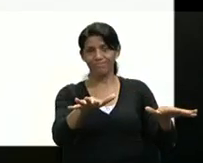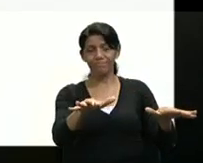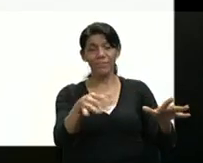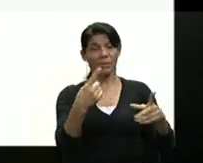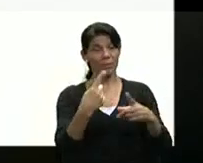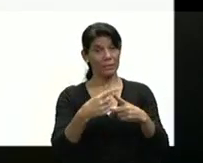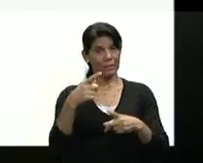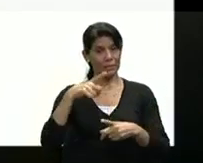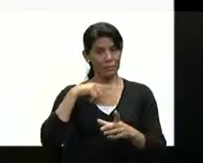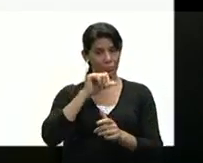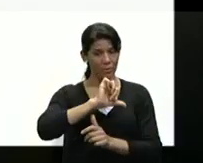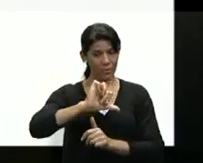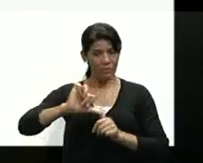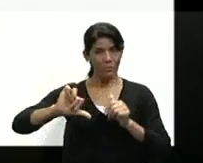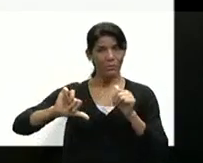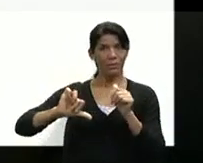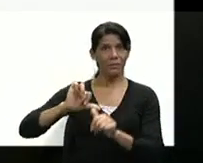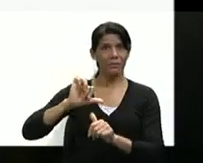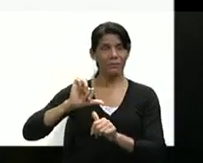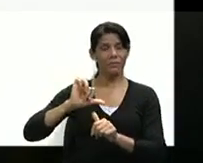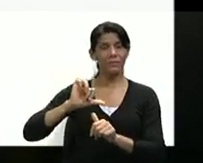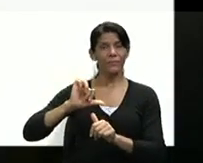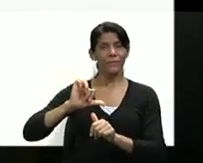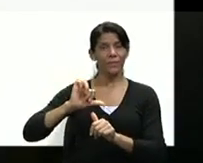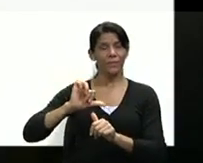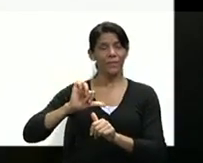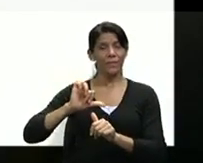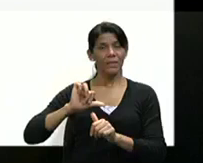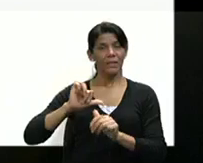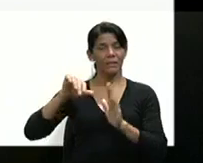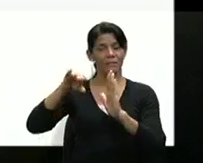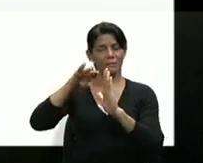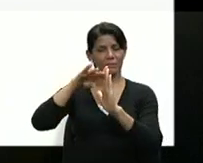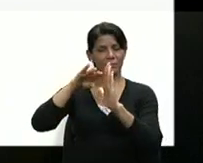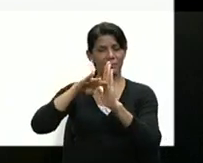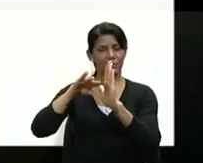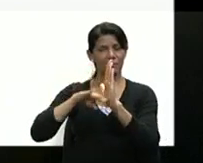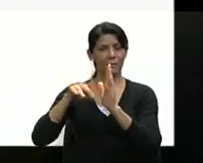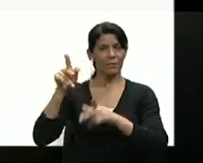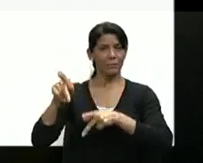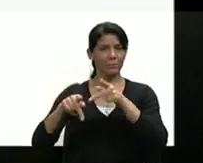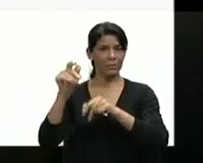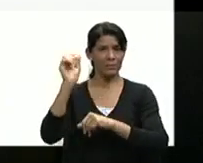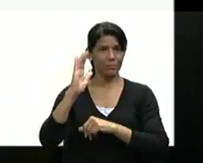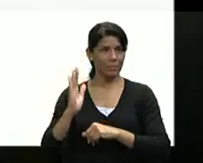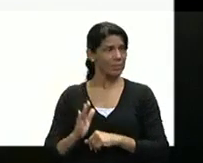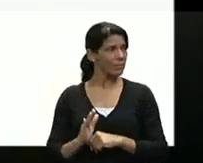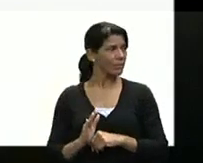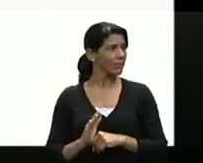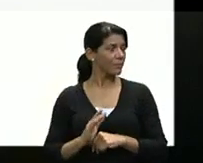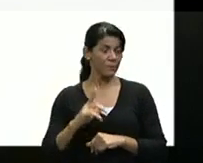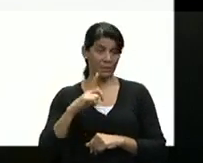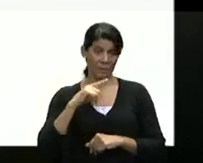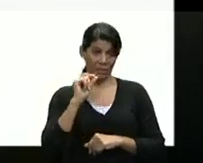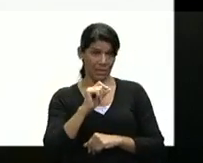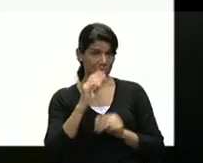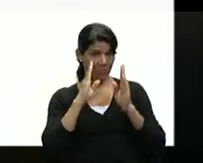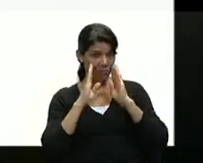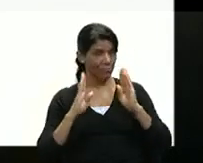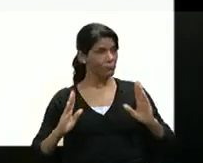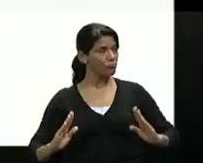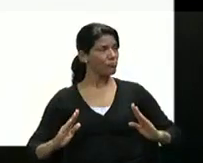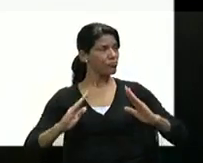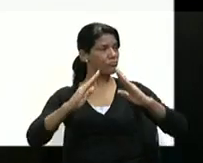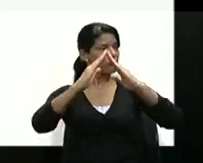nós temos uma mudança na pirâmide etária da população brasileira. Nós temos aqui na